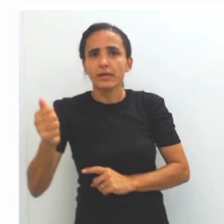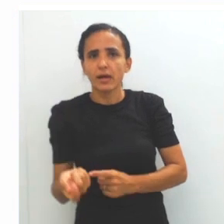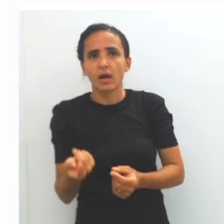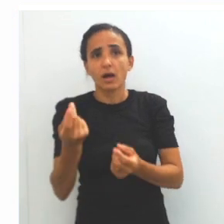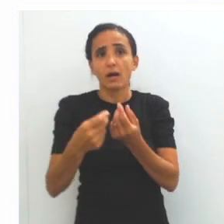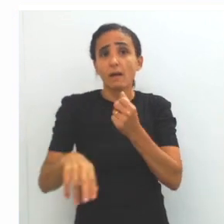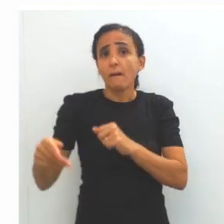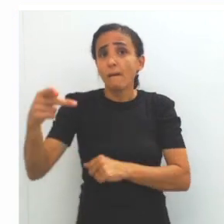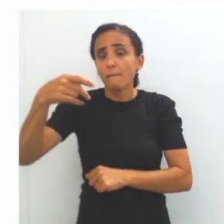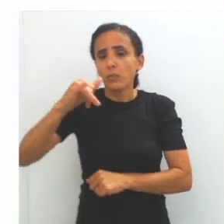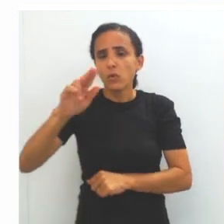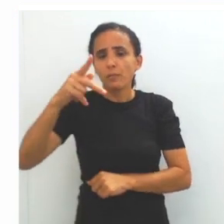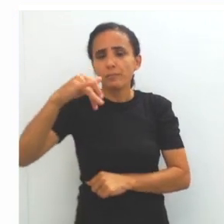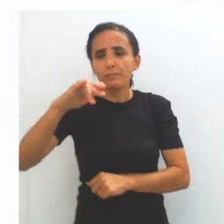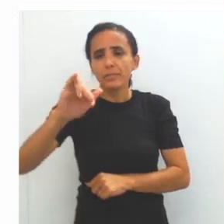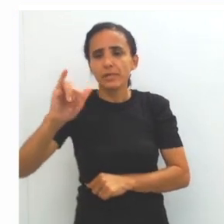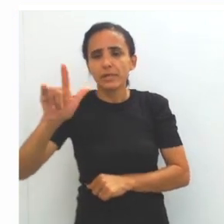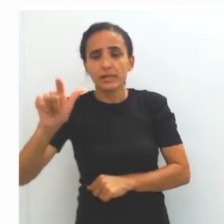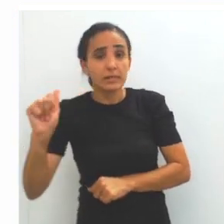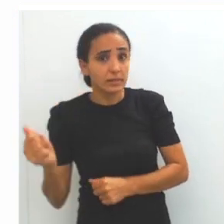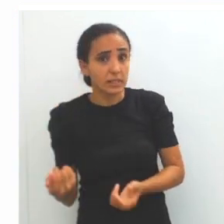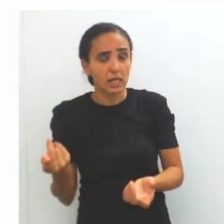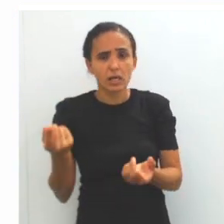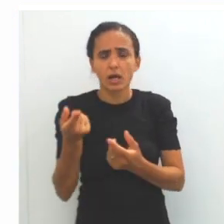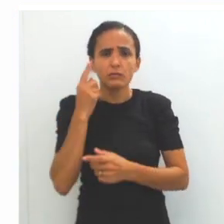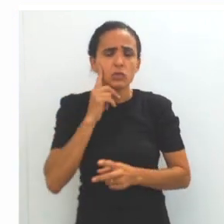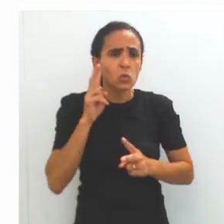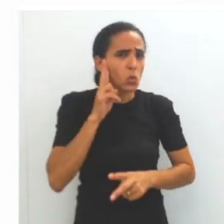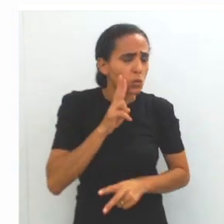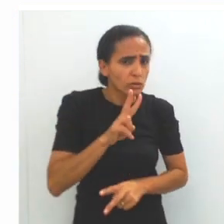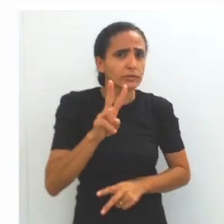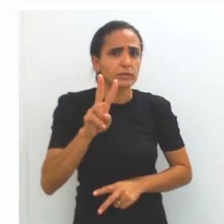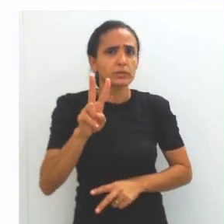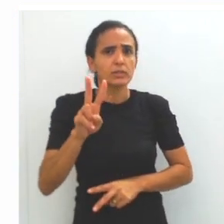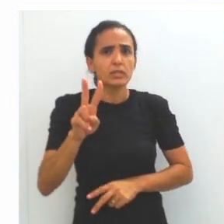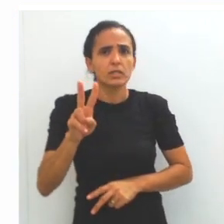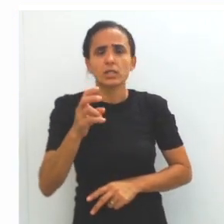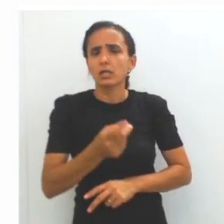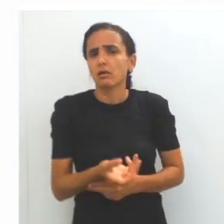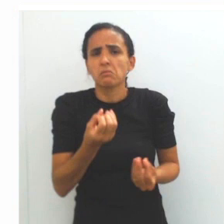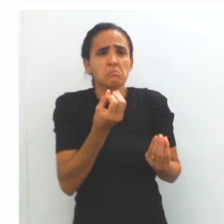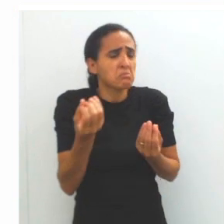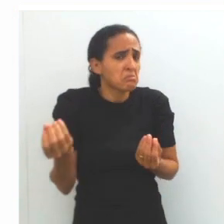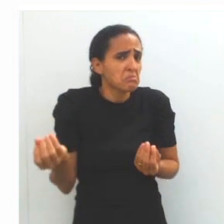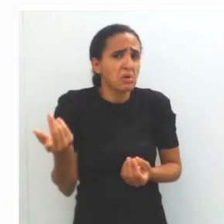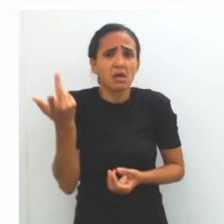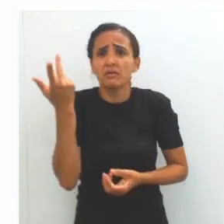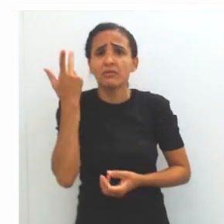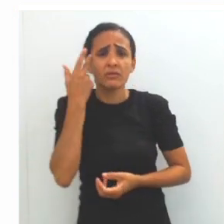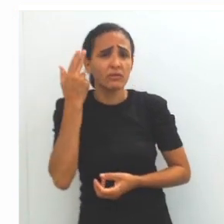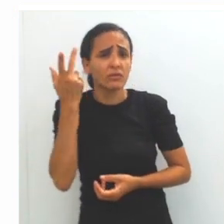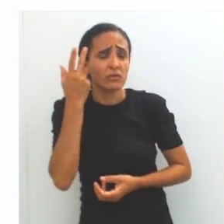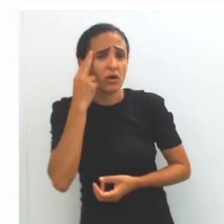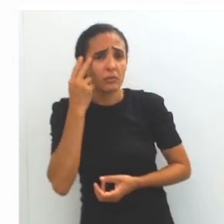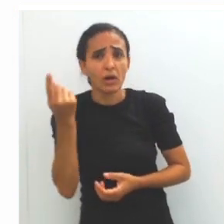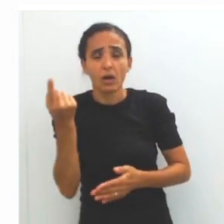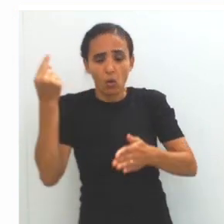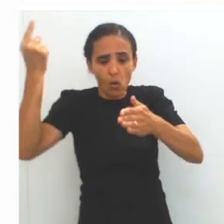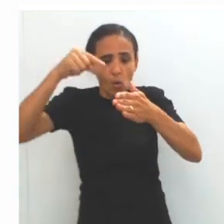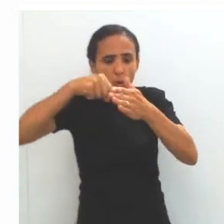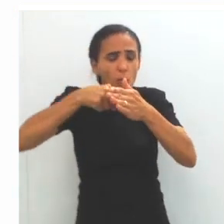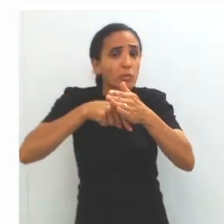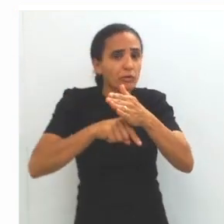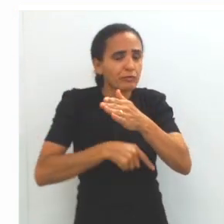pela pupila, passa pelo cristalino e seria normal chegar até